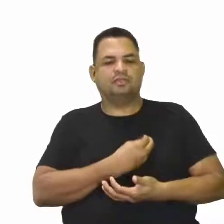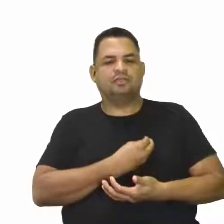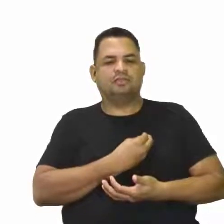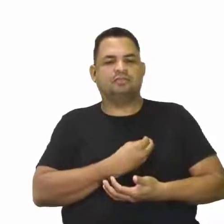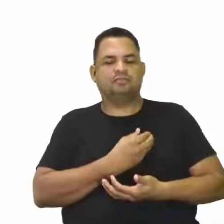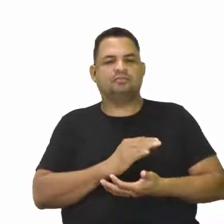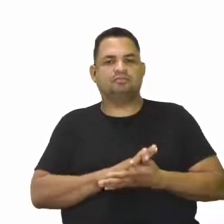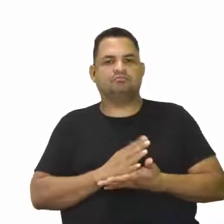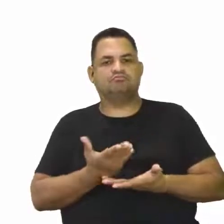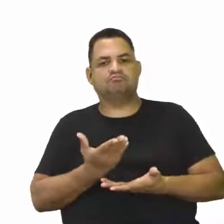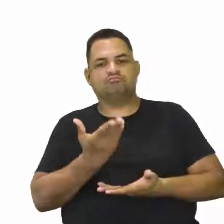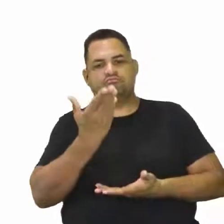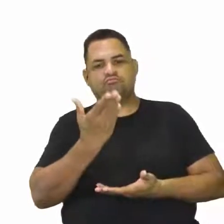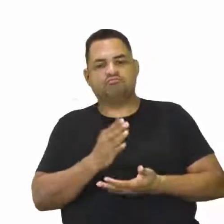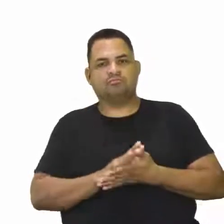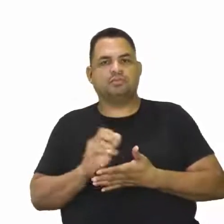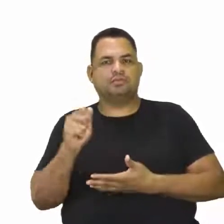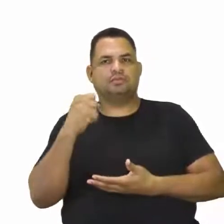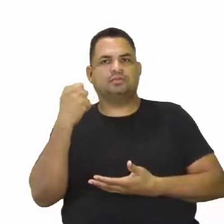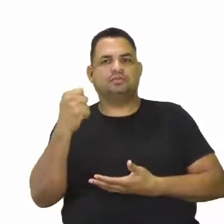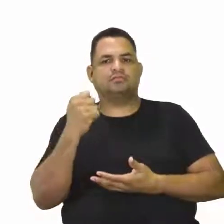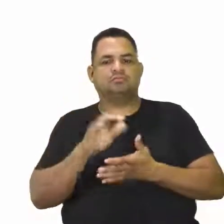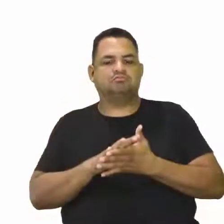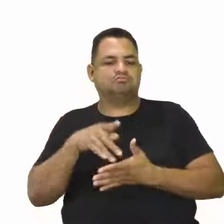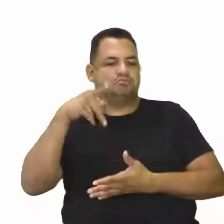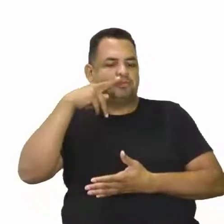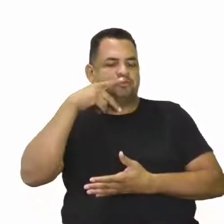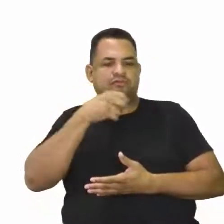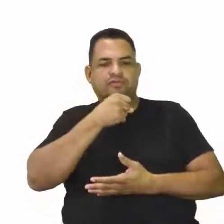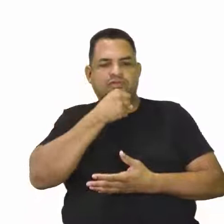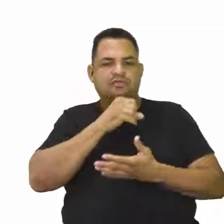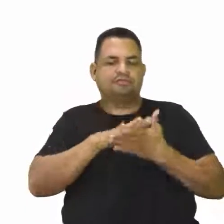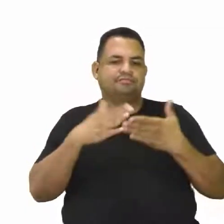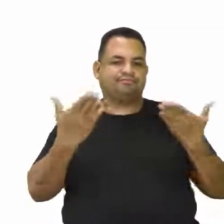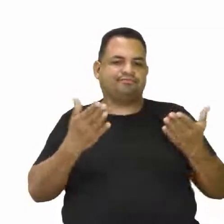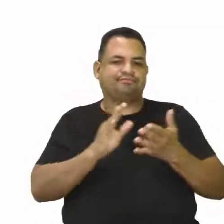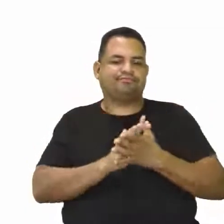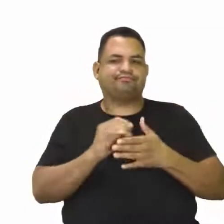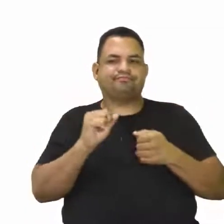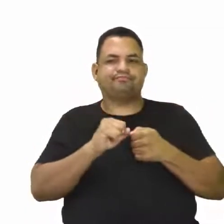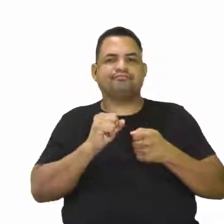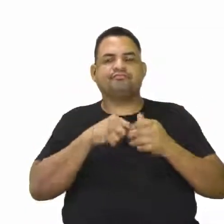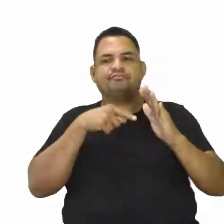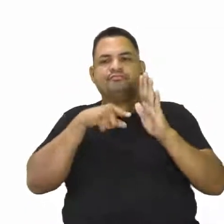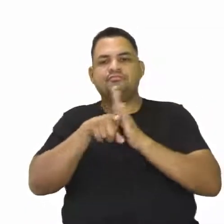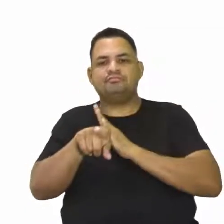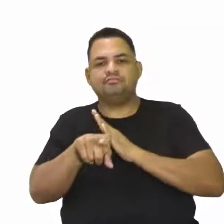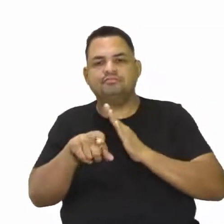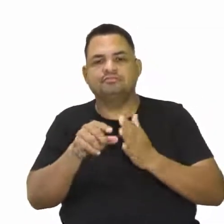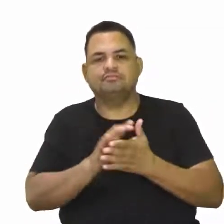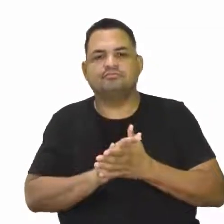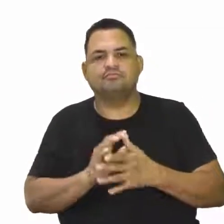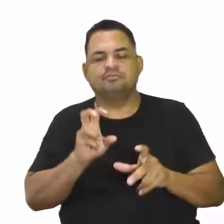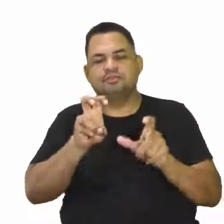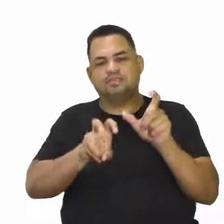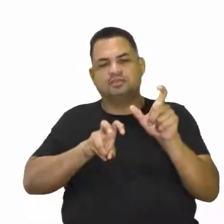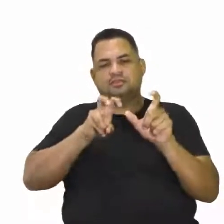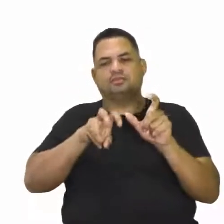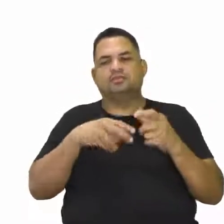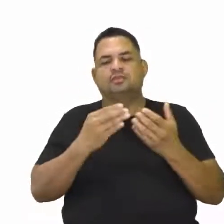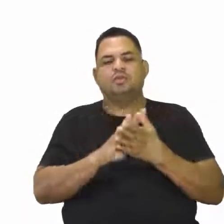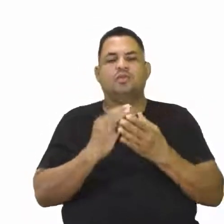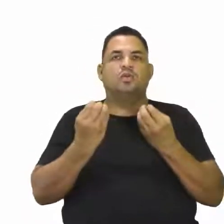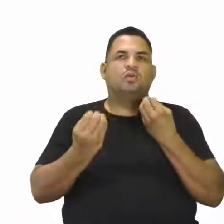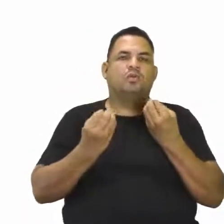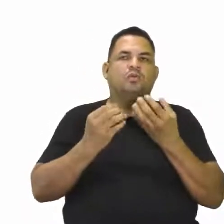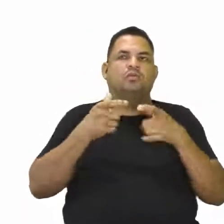en Brasil. Vivo en Porto Velho. E eles podem fazer aquelas mesmas perguntinhas lá do advérbio,